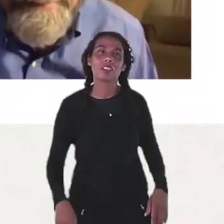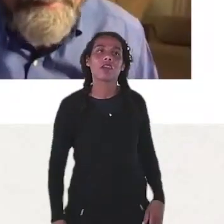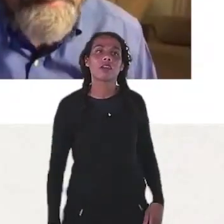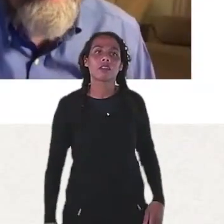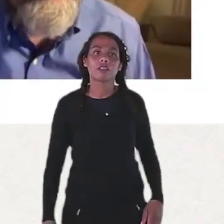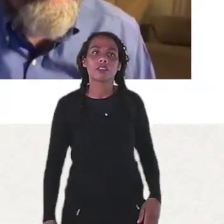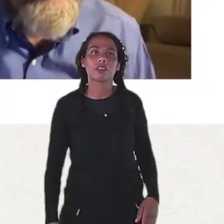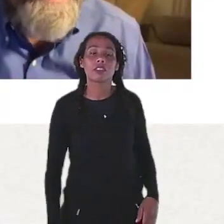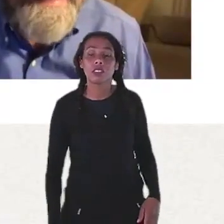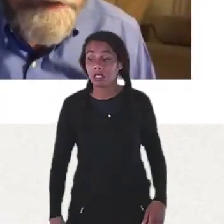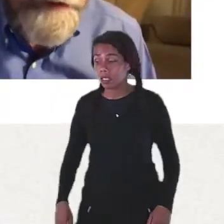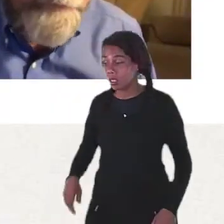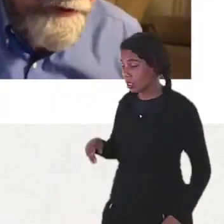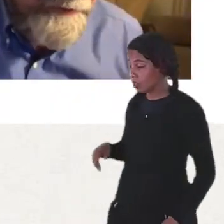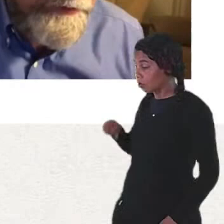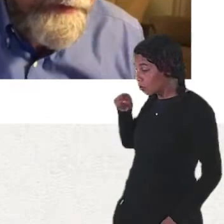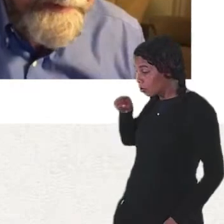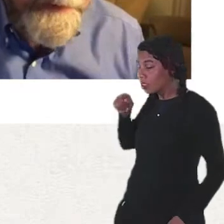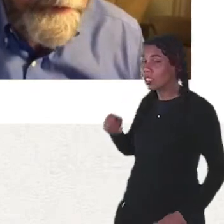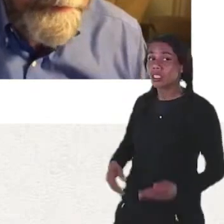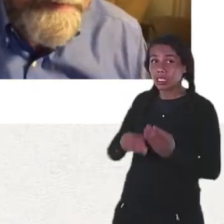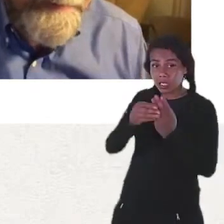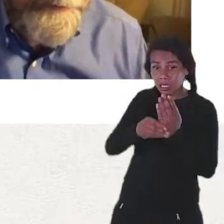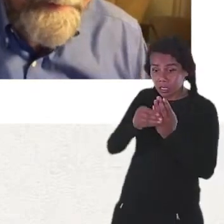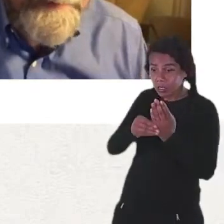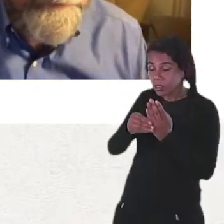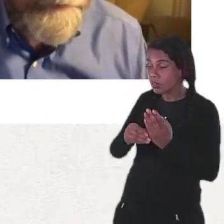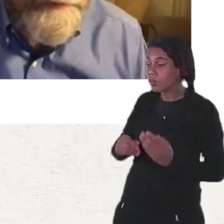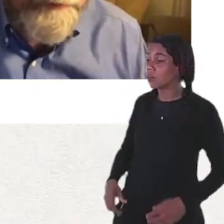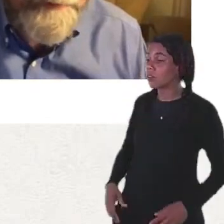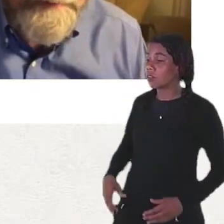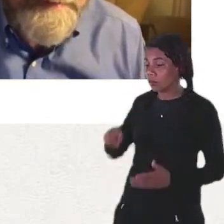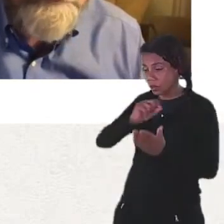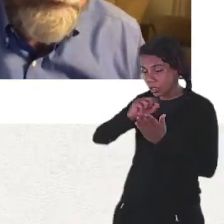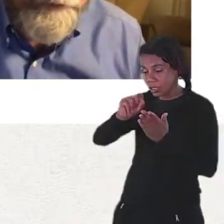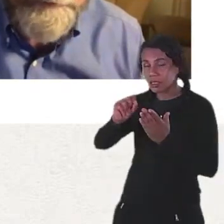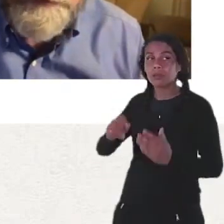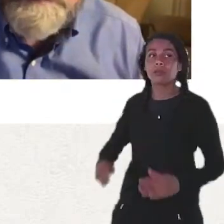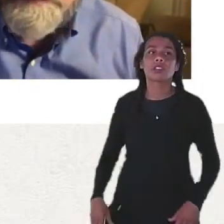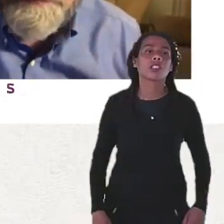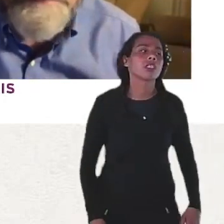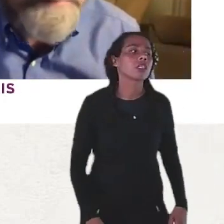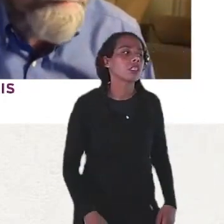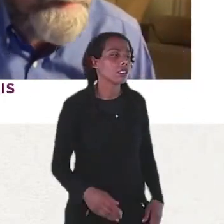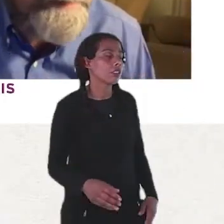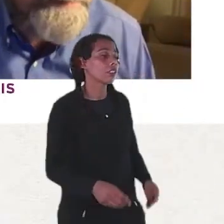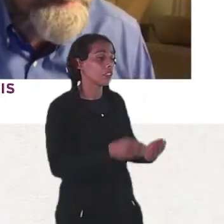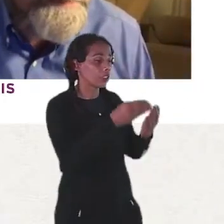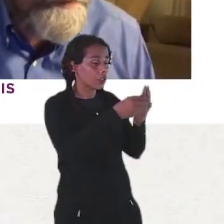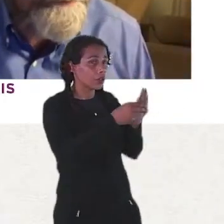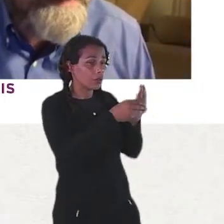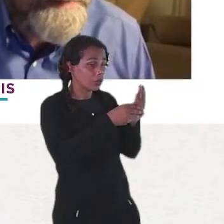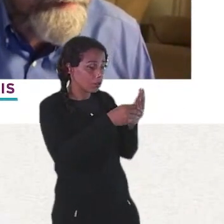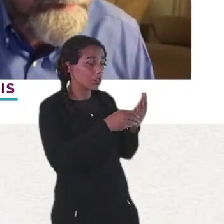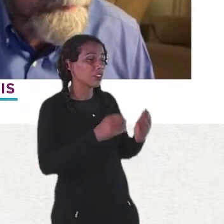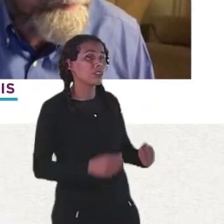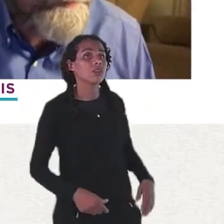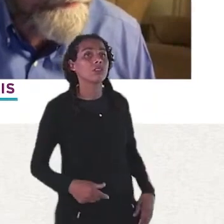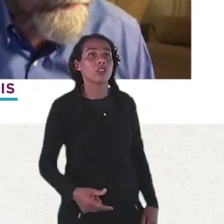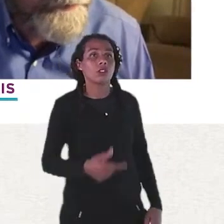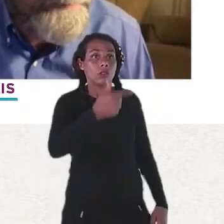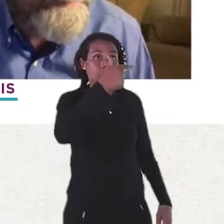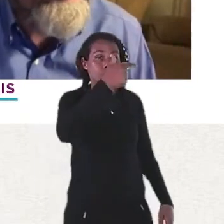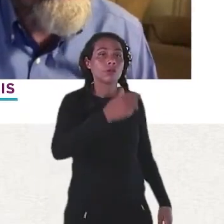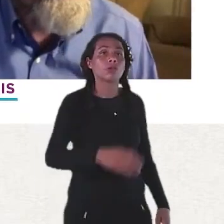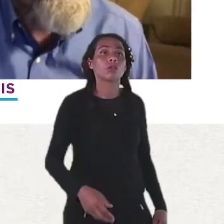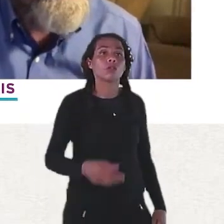Dividiu em dois? O livro tinha 200.000 palavras. Ele falou, ela falou depois, nós vamos ter que dividir em 100.000 palavras esse